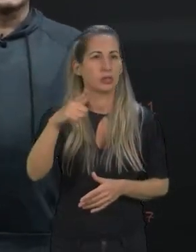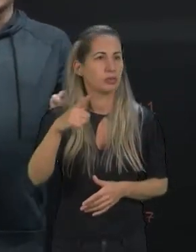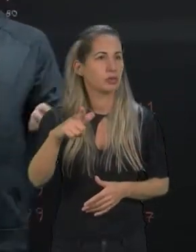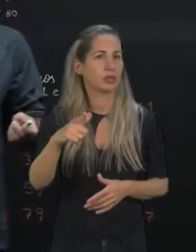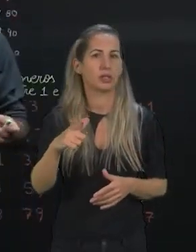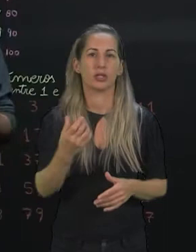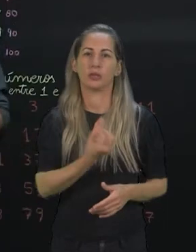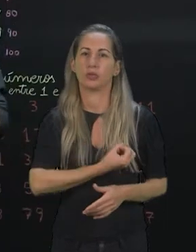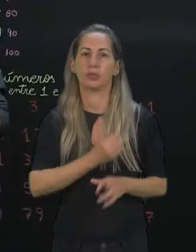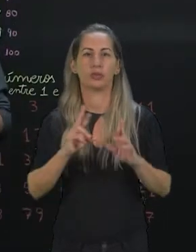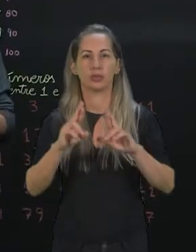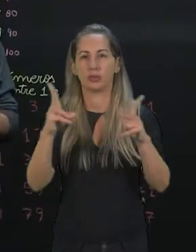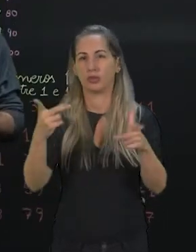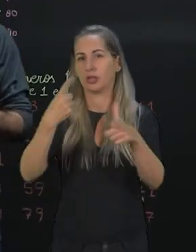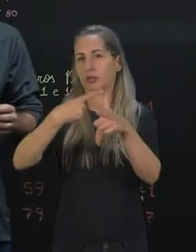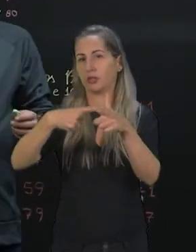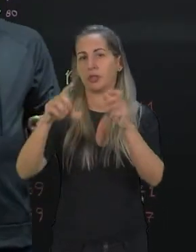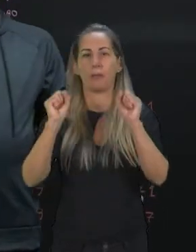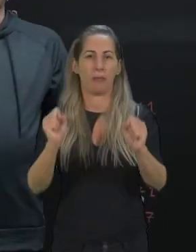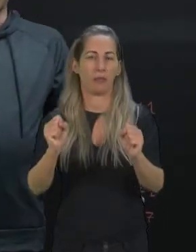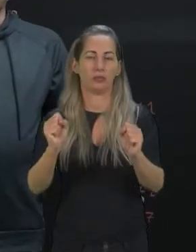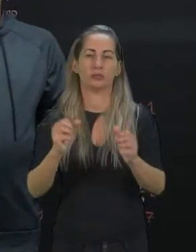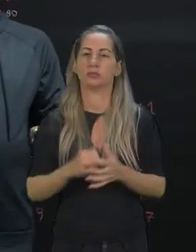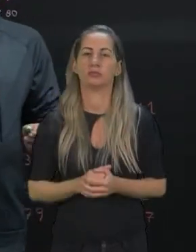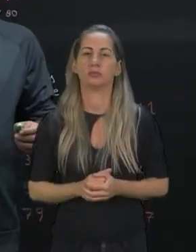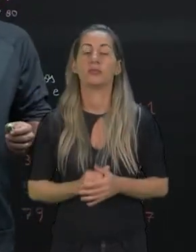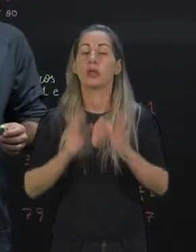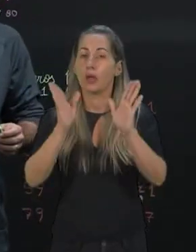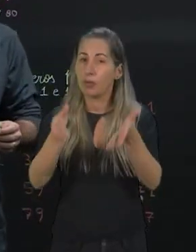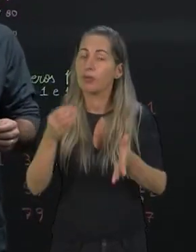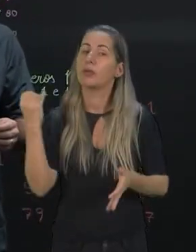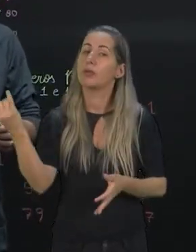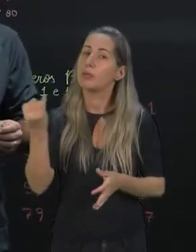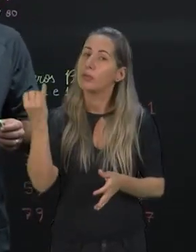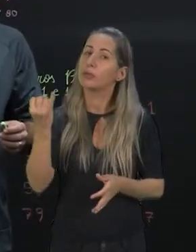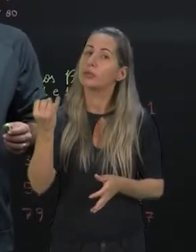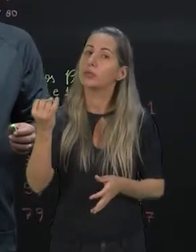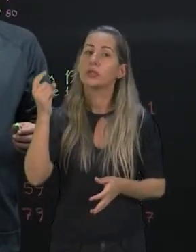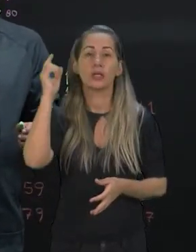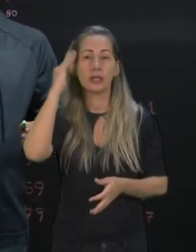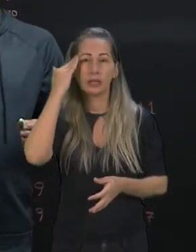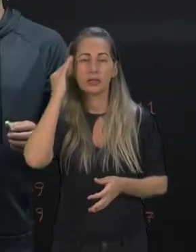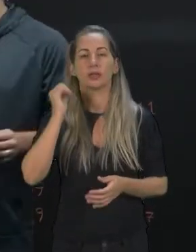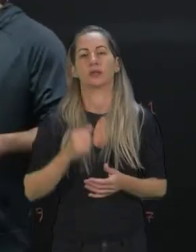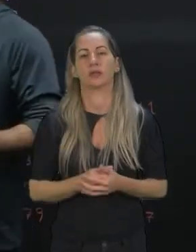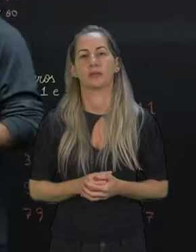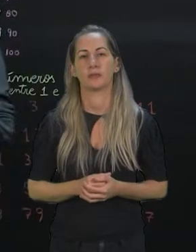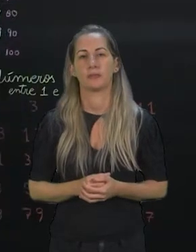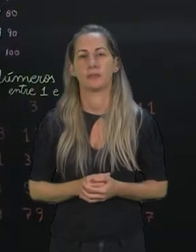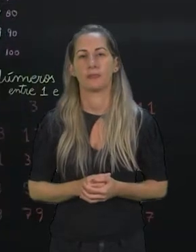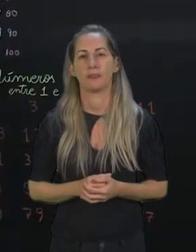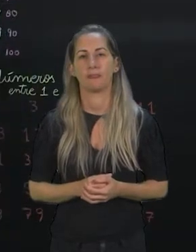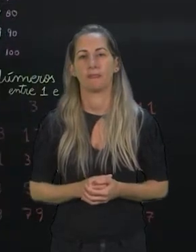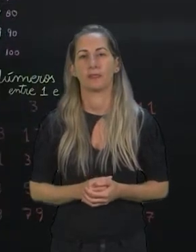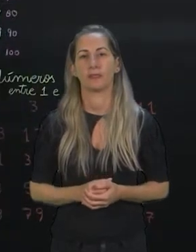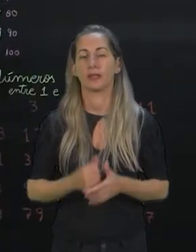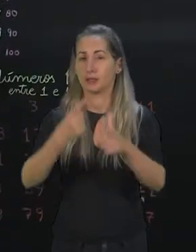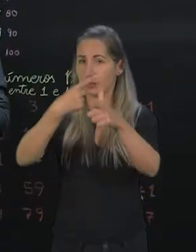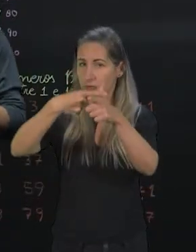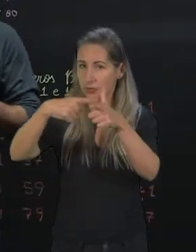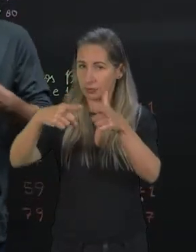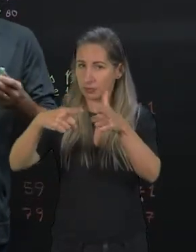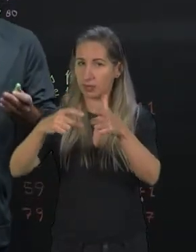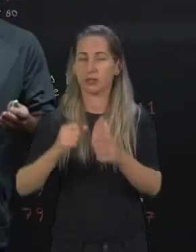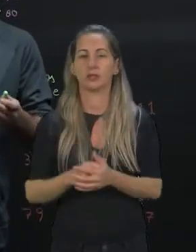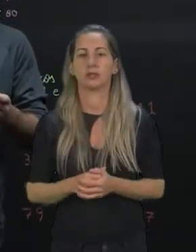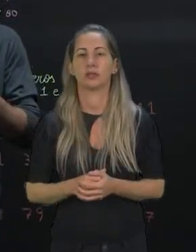número que eu possa dividir o 7. Agora, é importante você entender isso aqui, tá? Essa